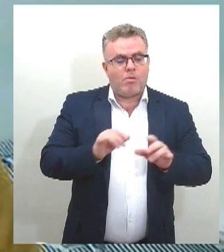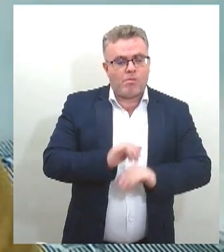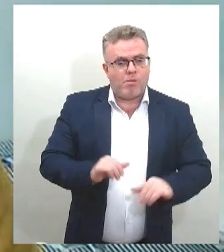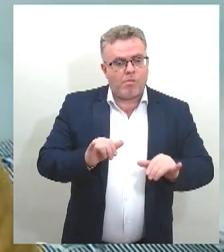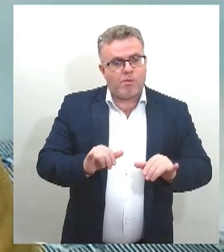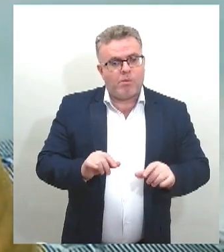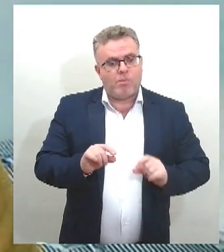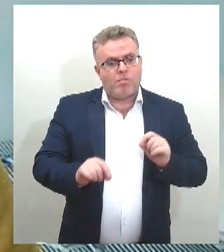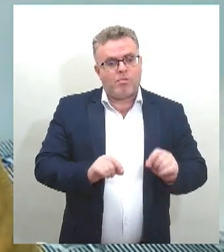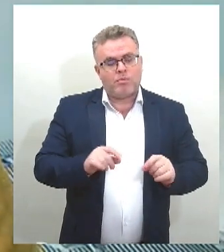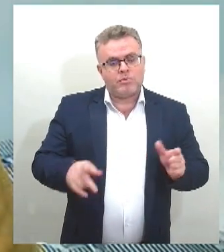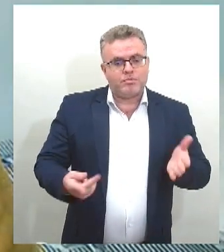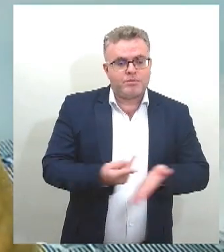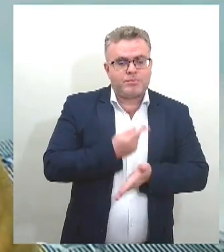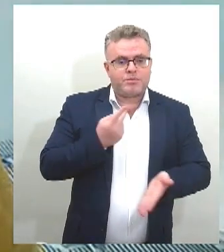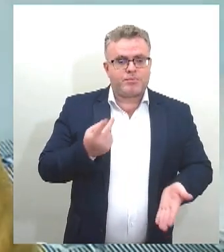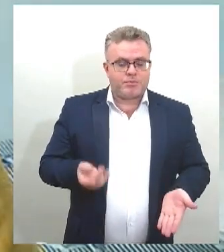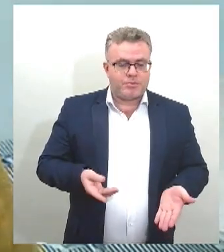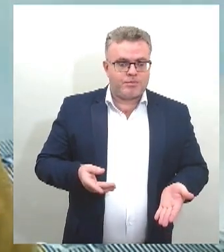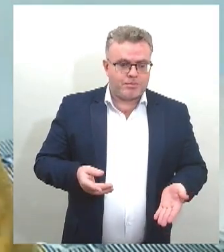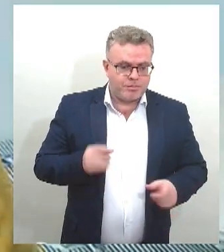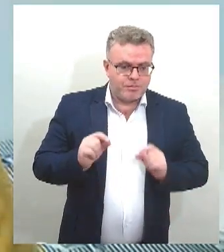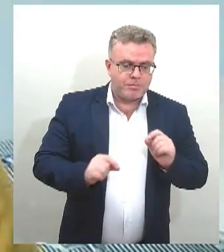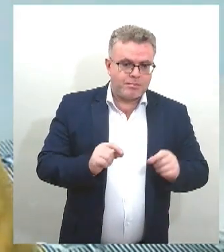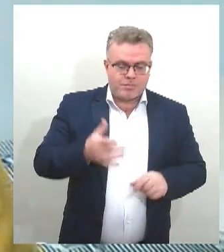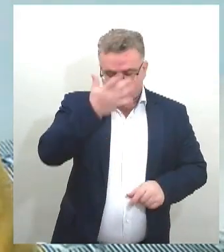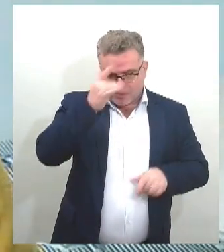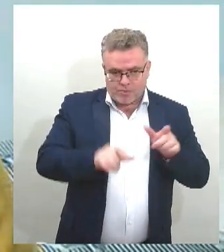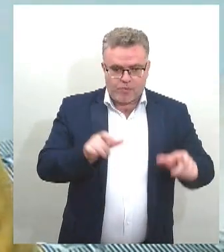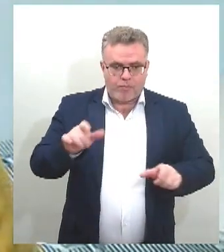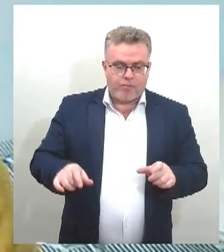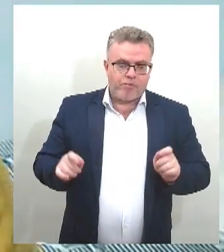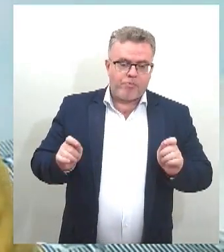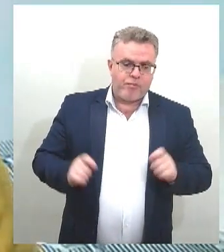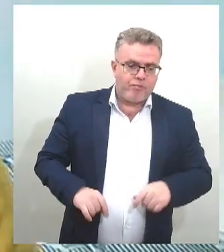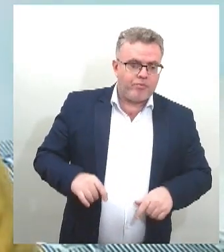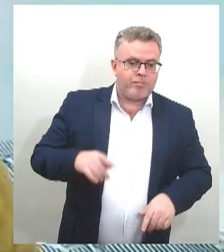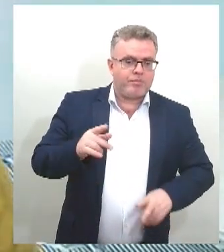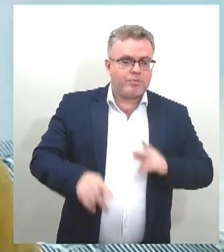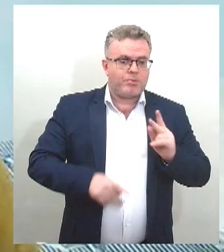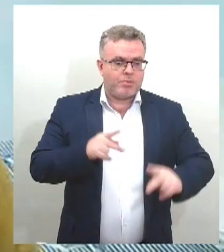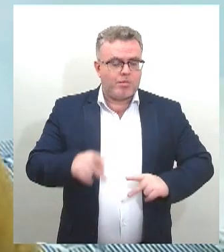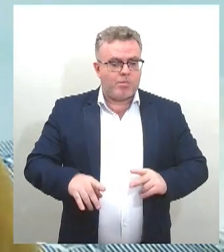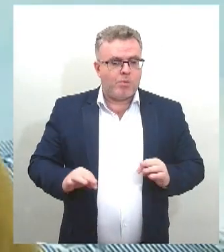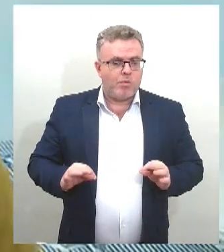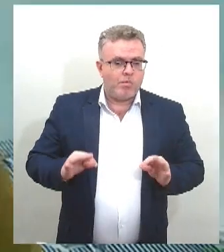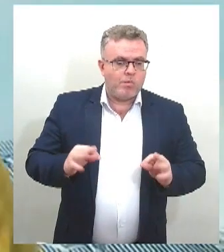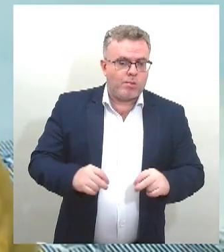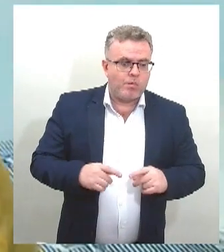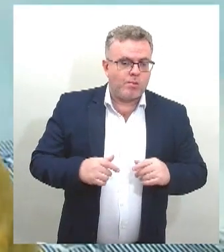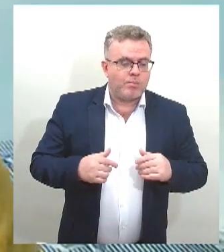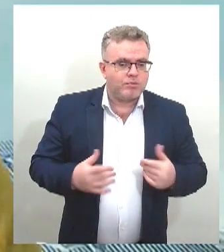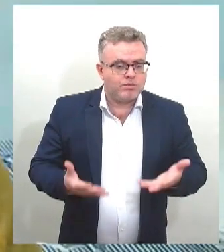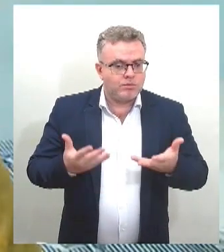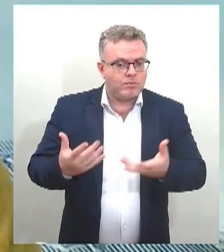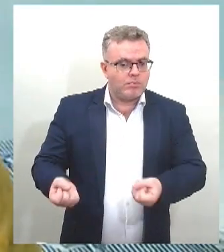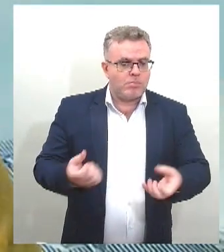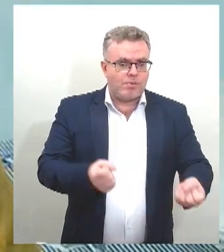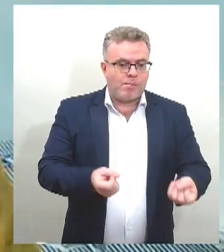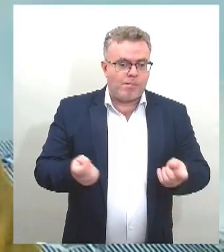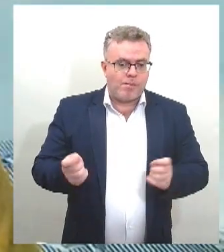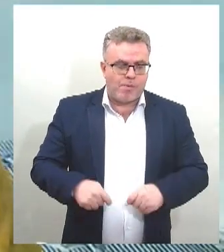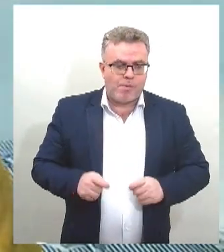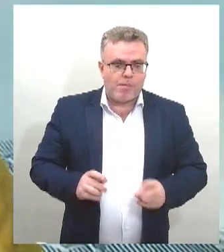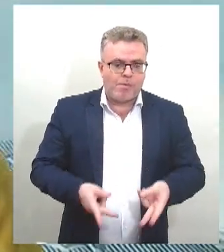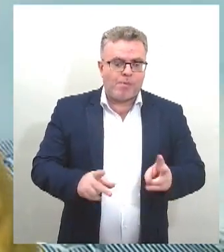algo quando as pessoas, a população como um todo, aceita isso, quando há participação